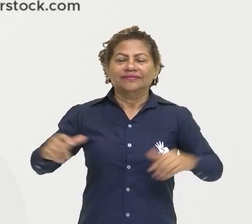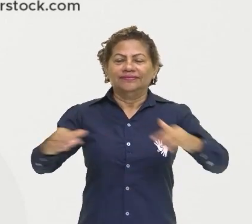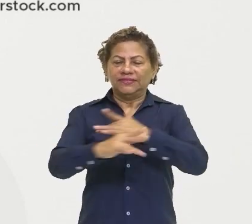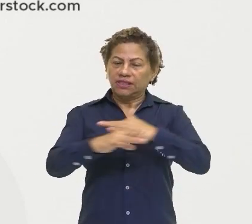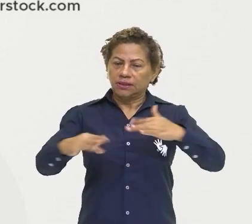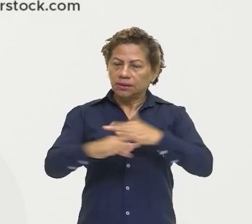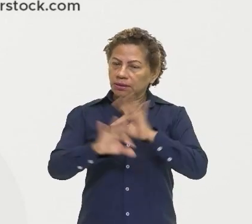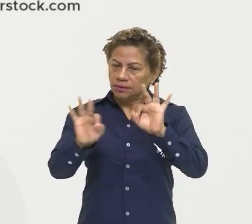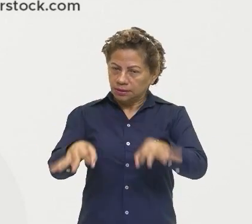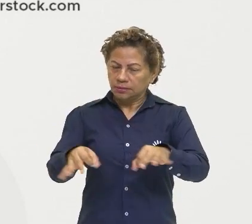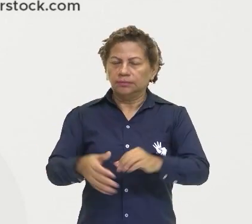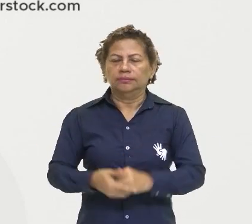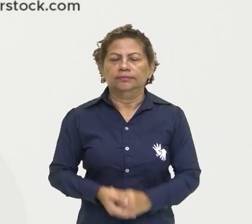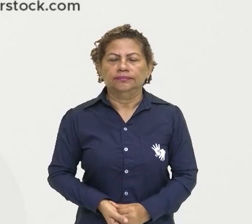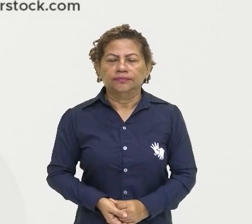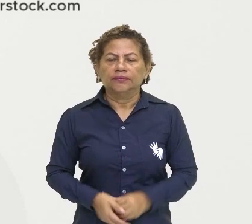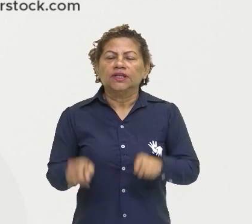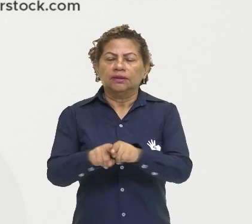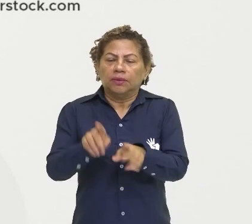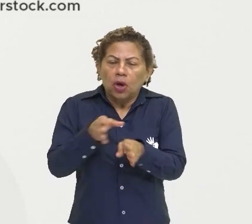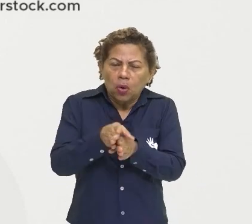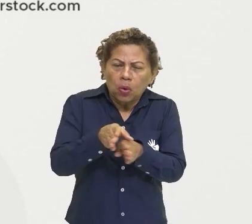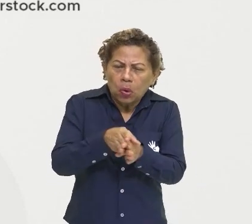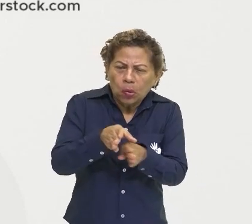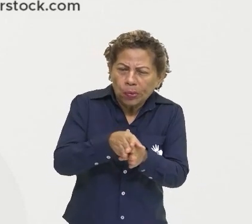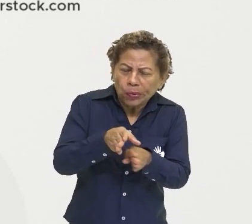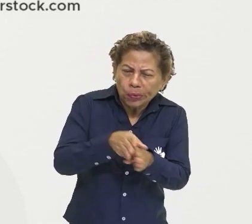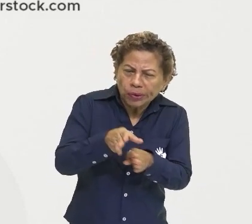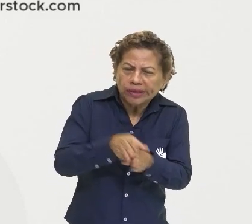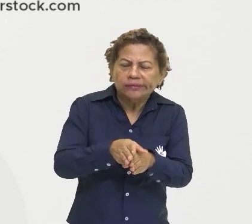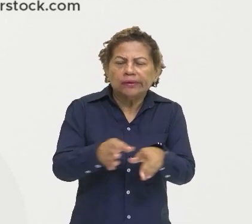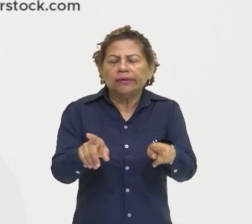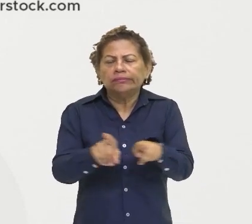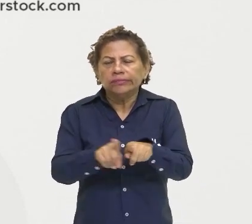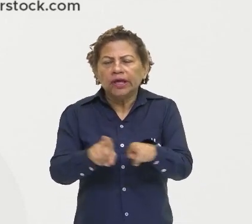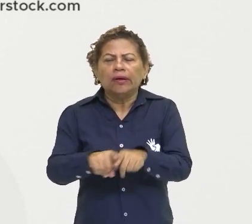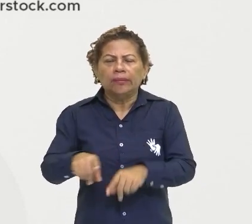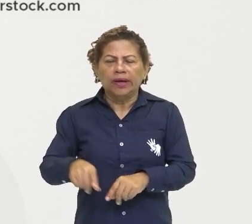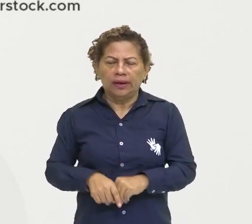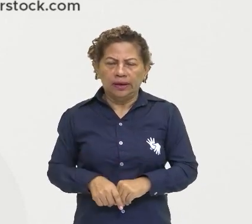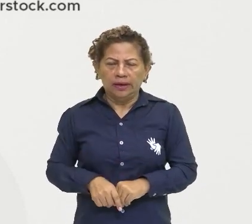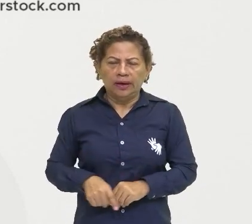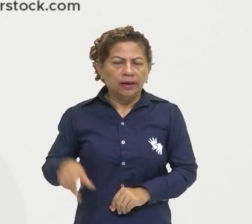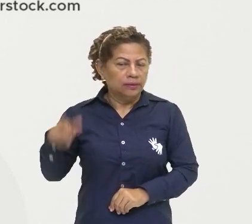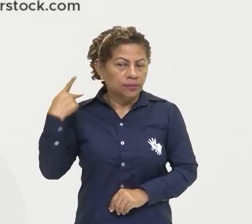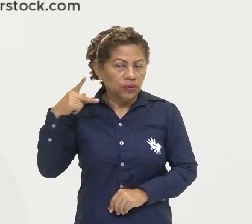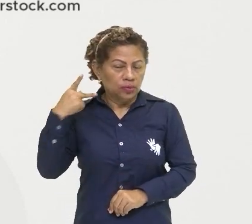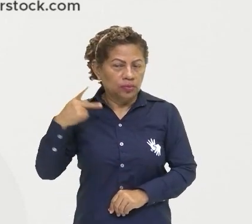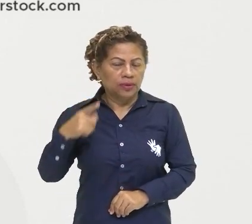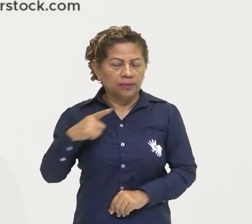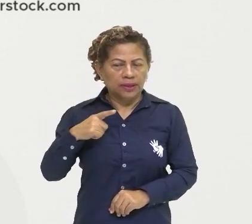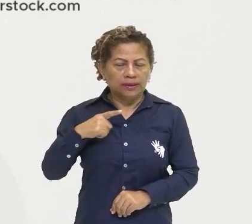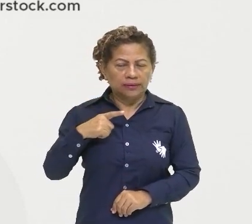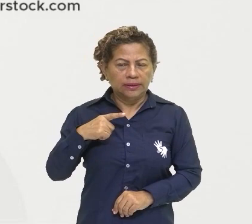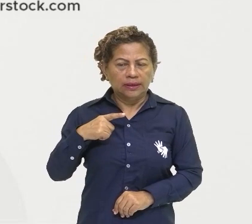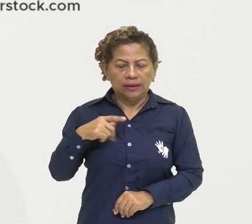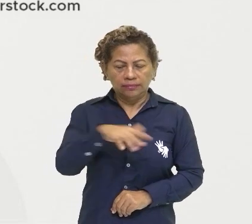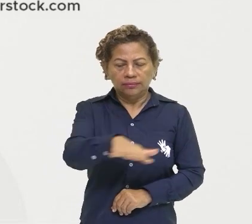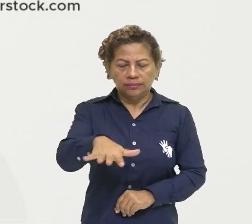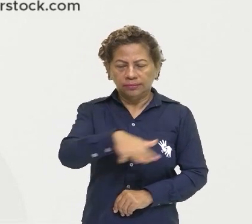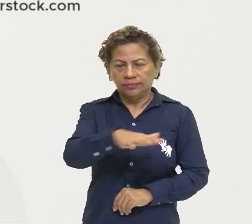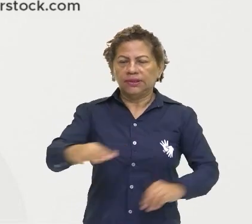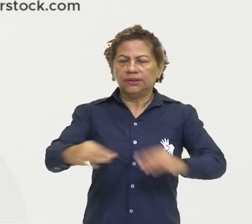orientar toda e qualquer política pública que a gente possa ter para o espaço da cidade. Serve para orientar a política